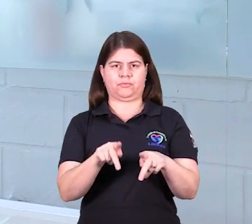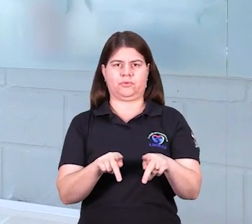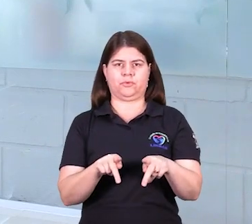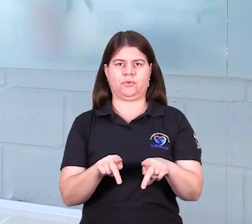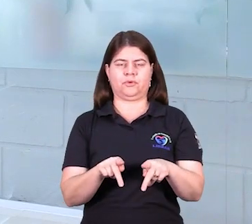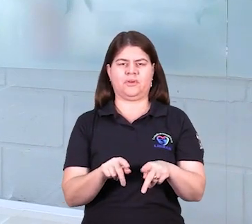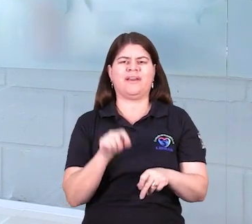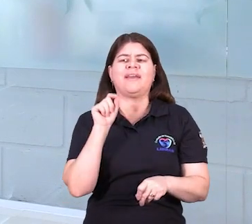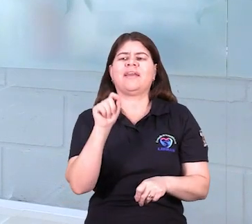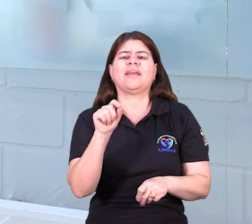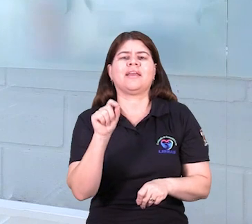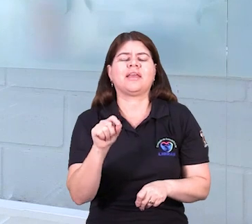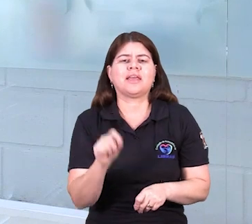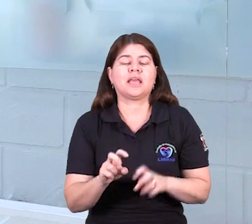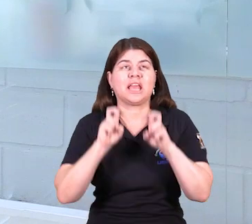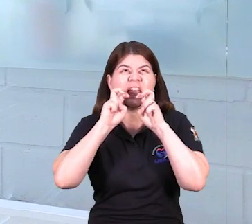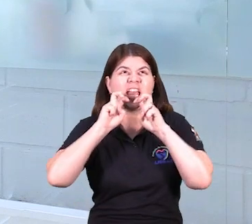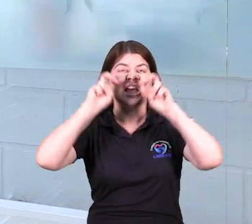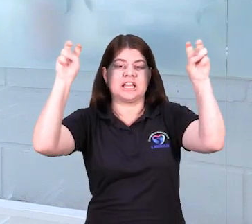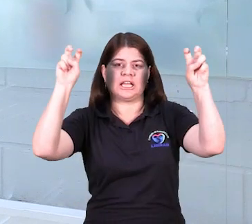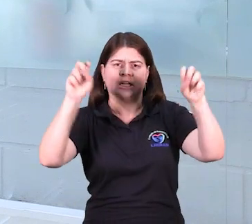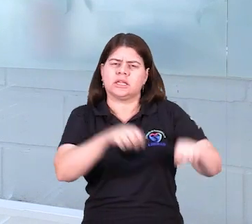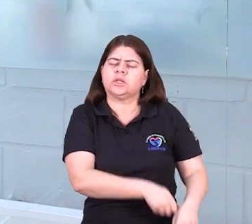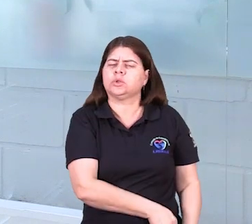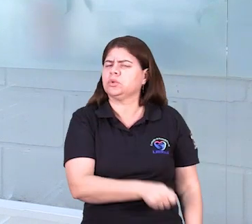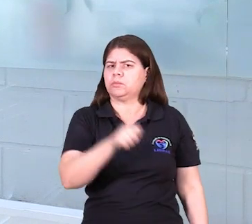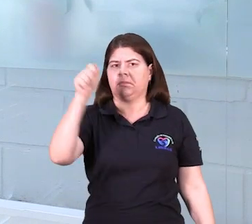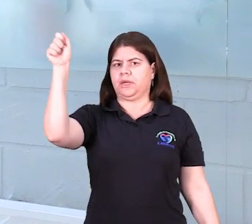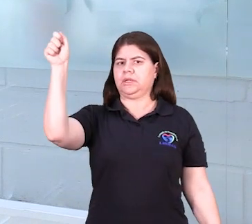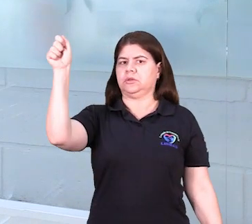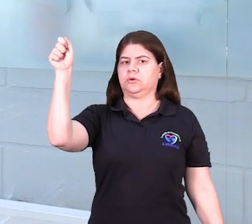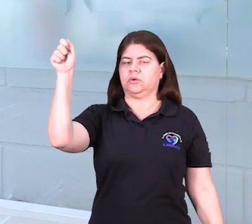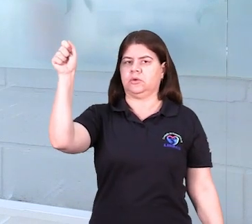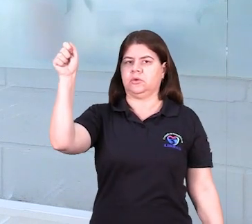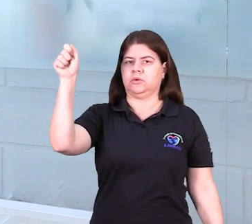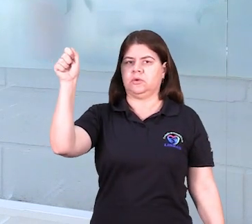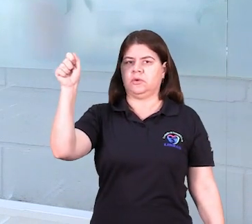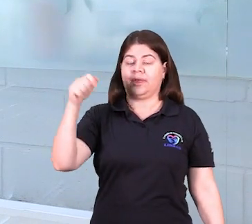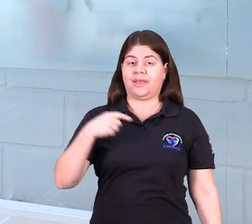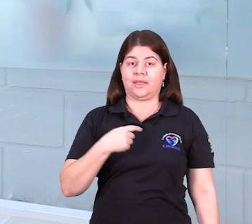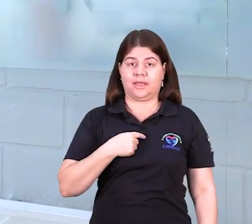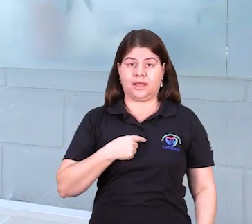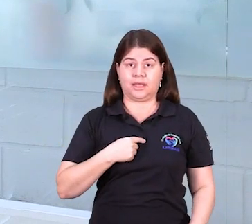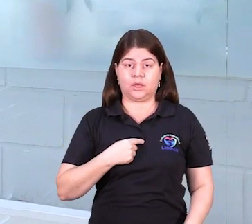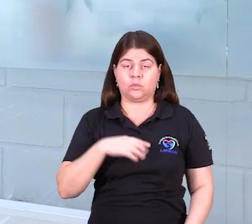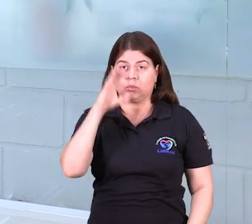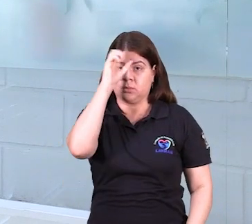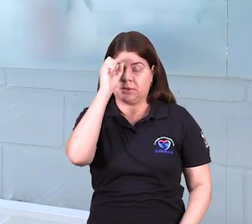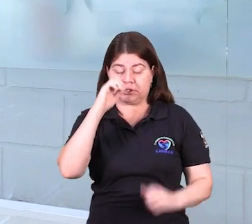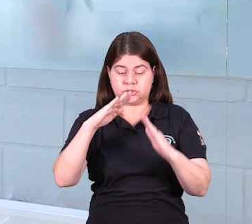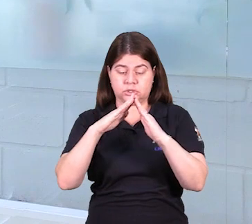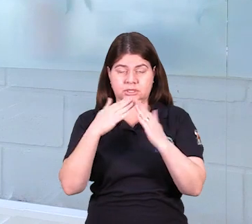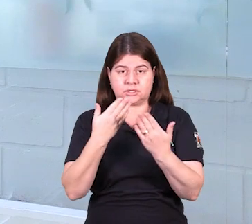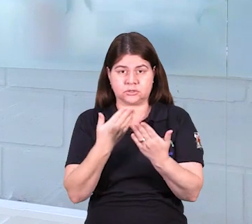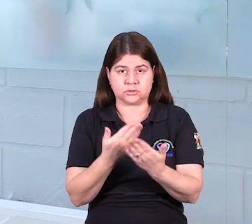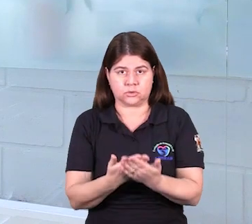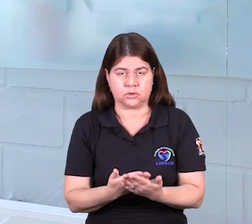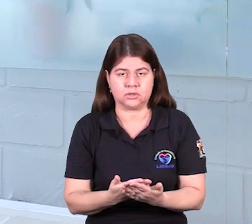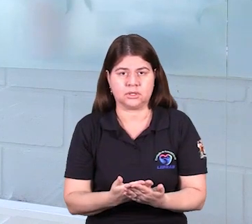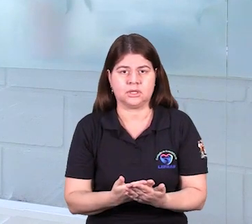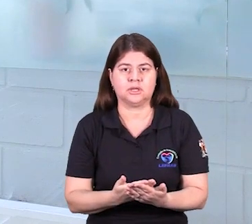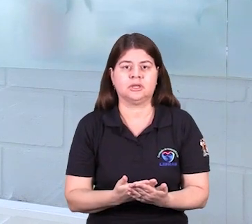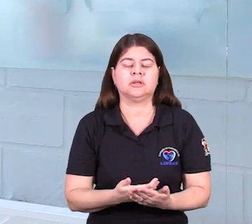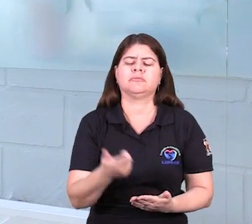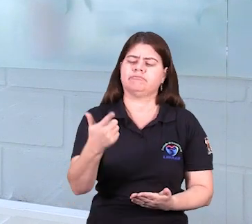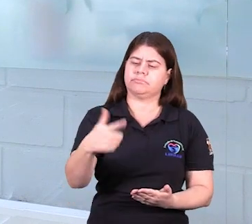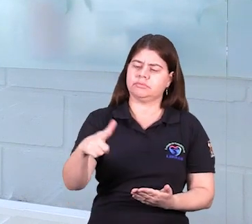era criança, que eu cantava o hino na escola, eu sempre imaginei que quem dava esse grito era o Dom Pedro. A gente aprende e vai repetindo sem